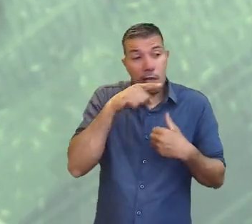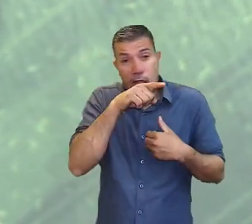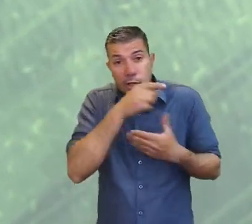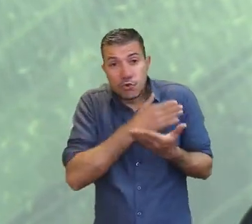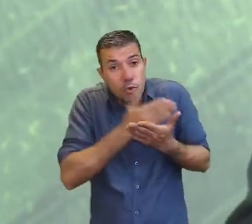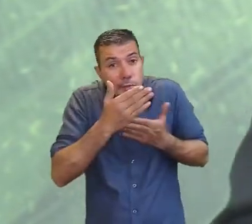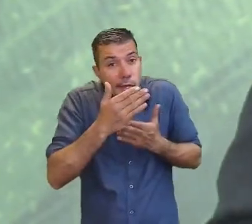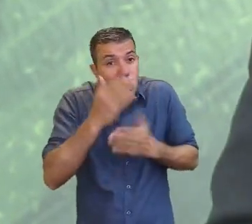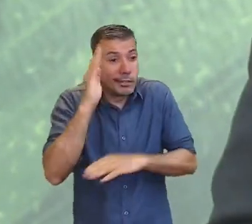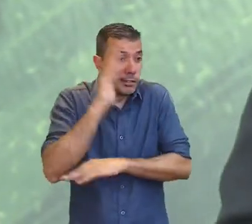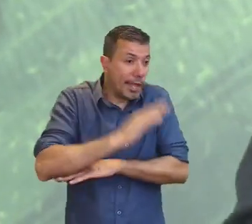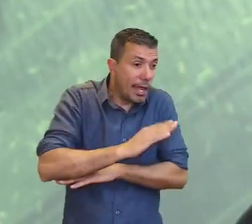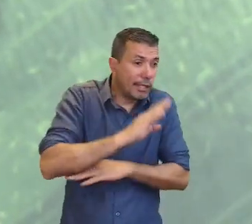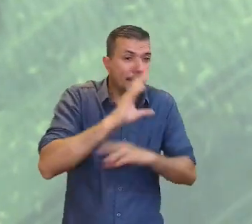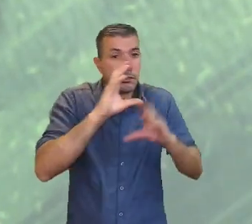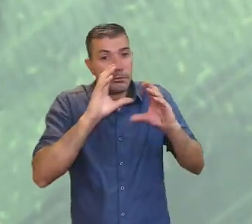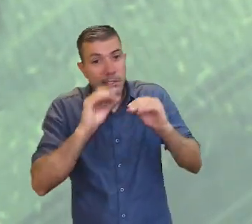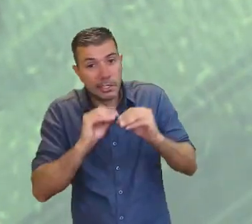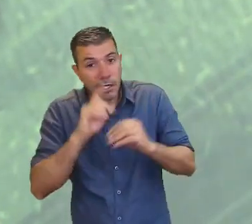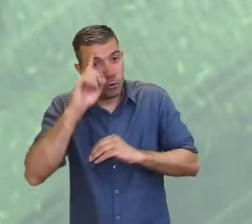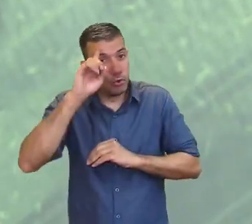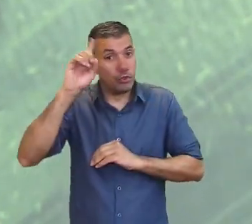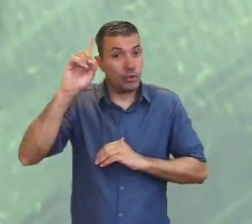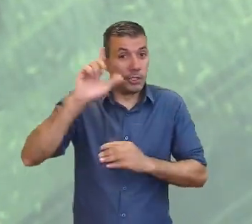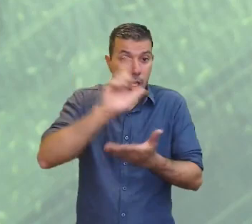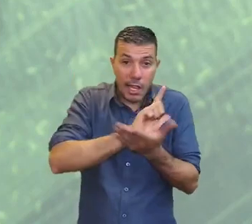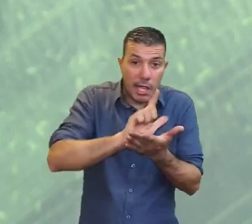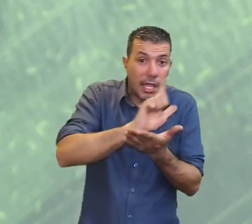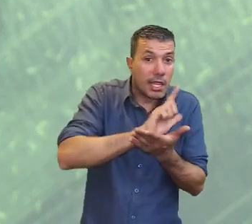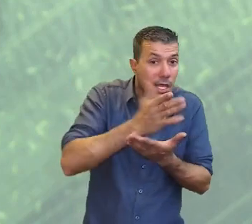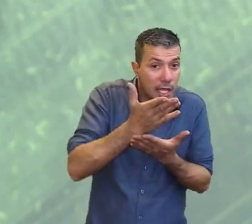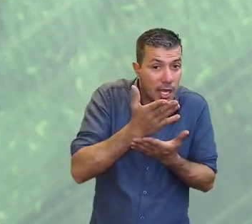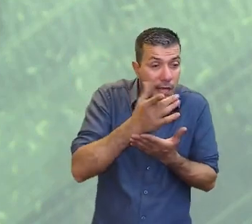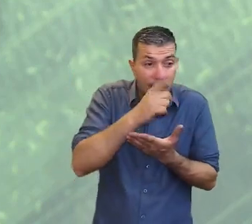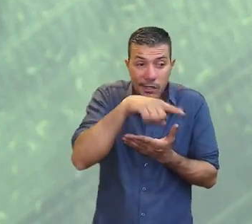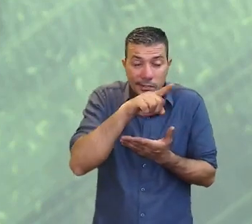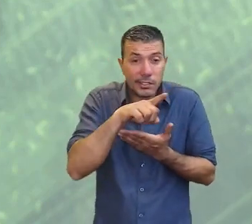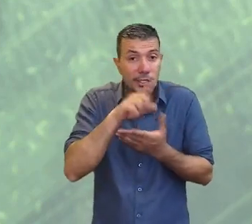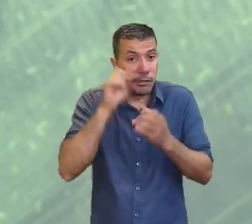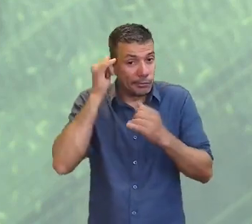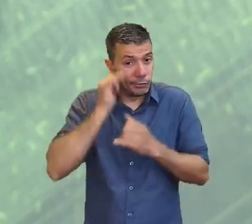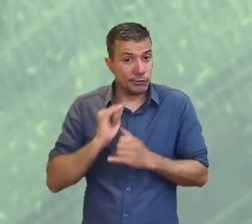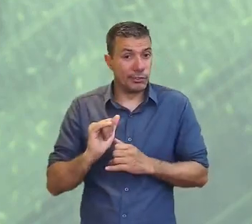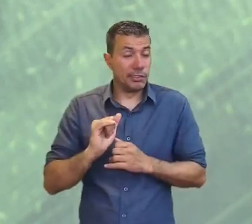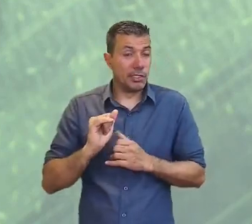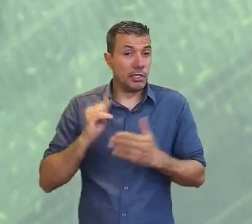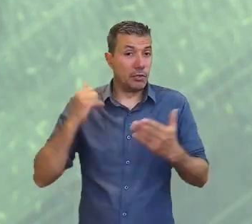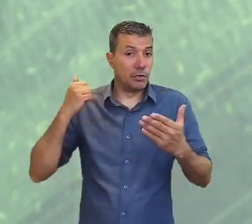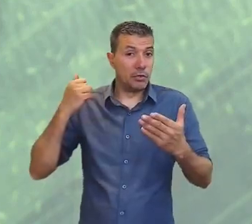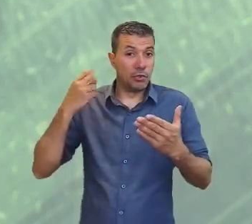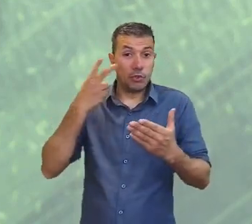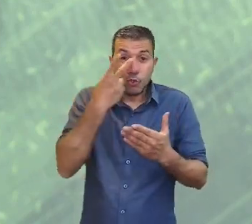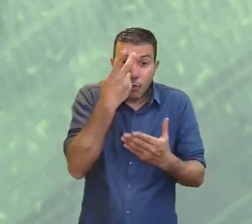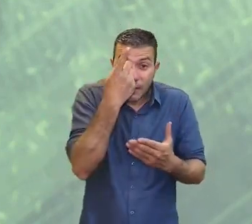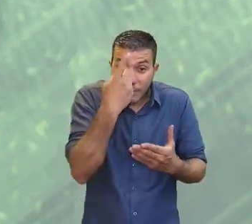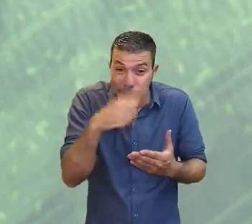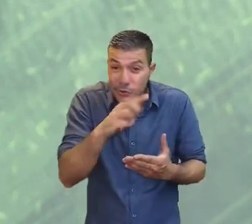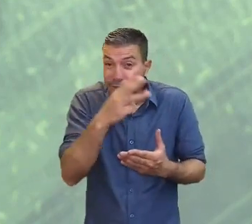cada tarde e manhã significa um dia literal. Então essa profecia, ela vai se estender por